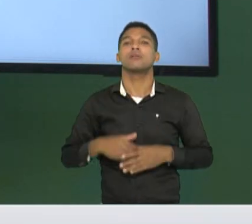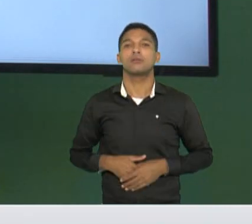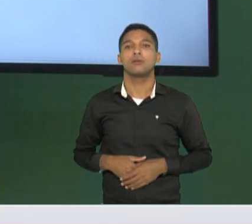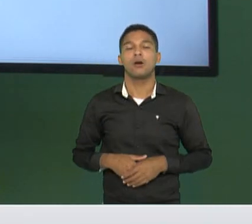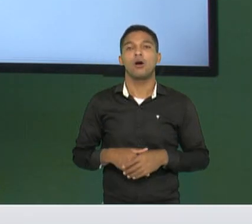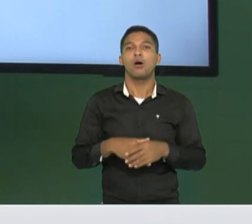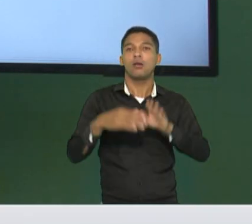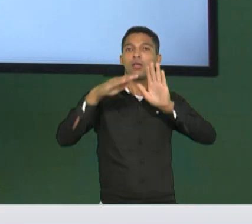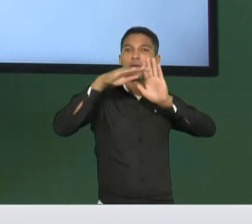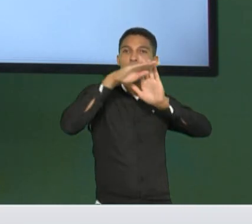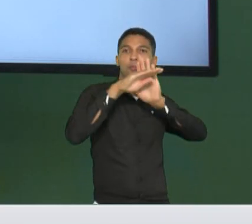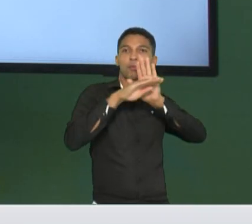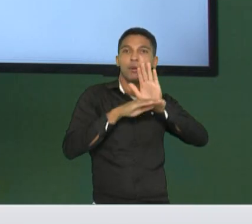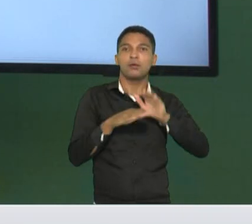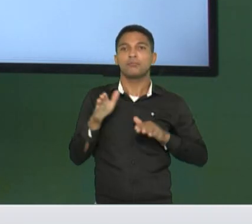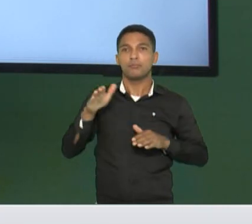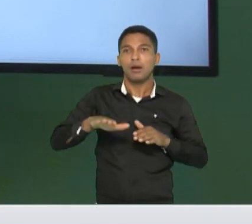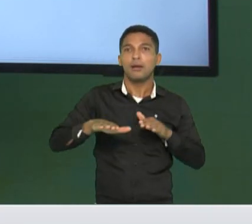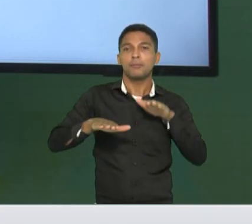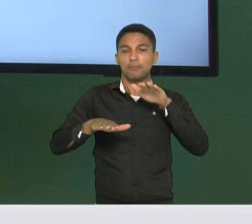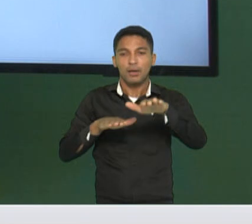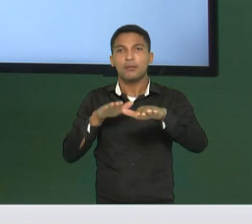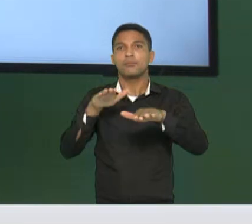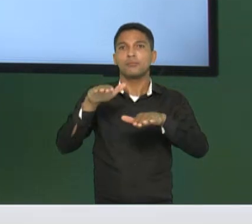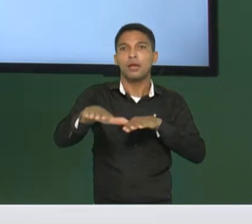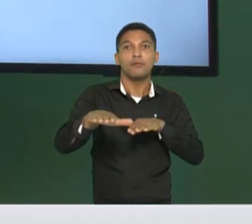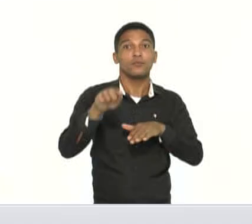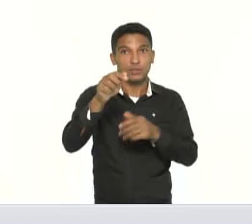para você seguir caso isso aconteça.